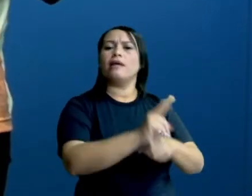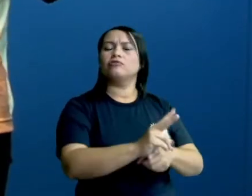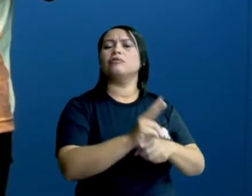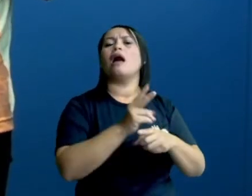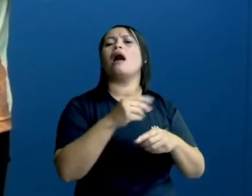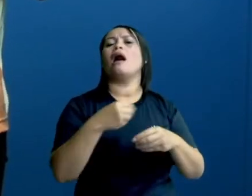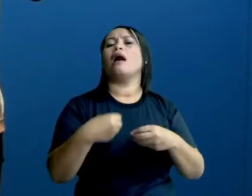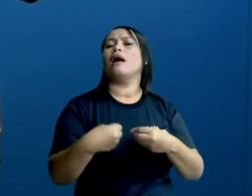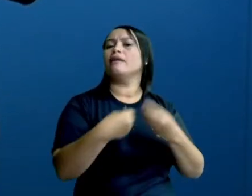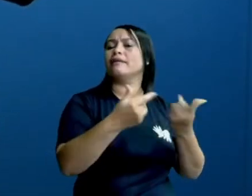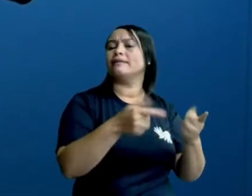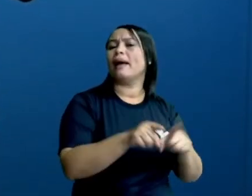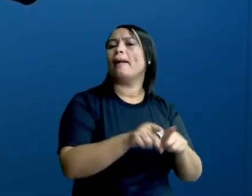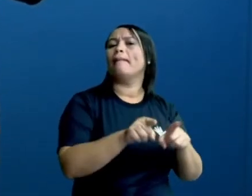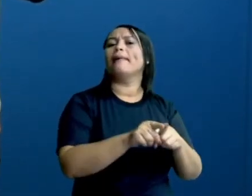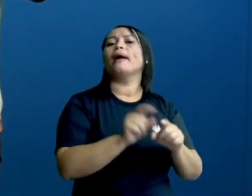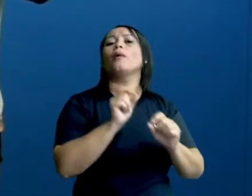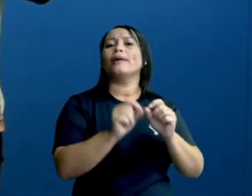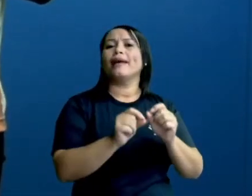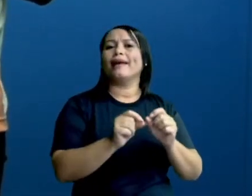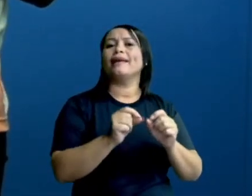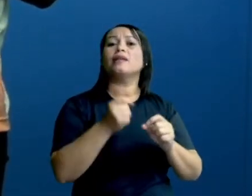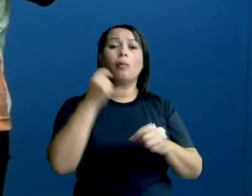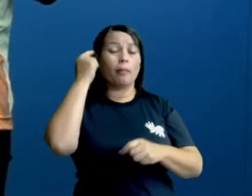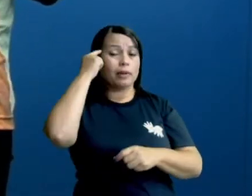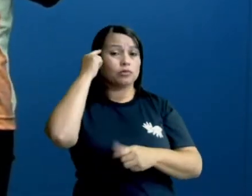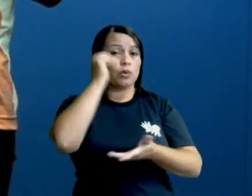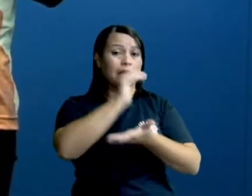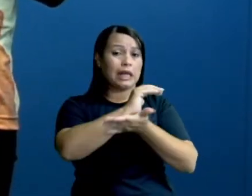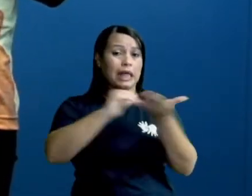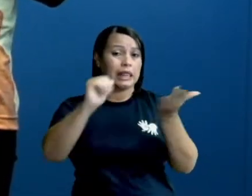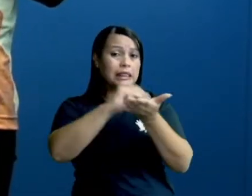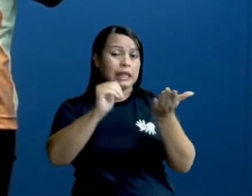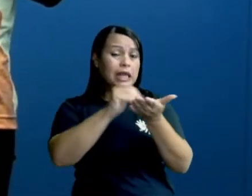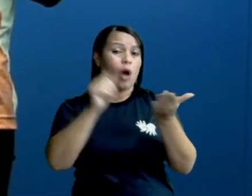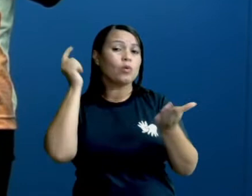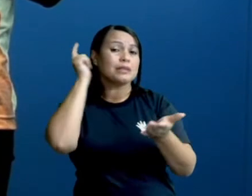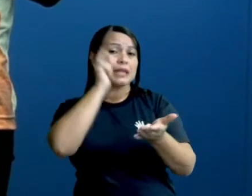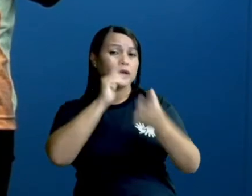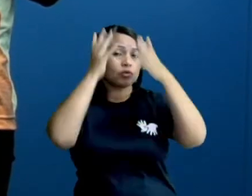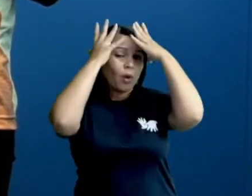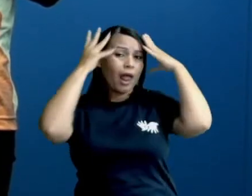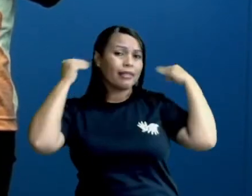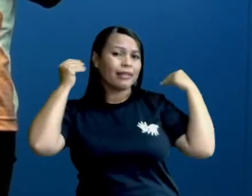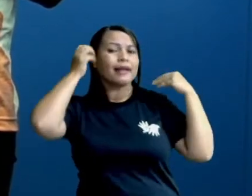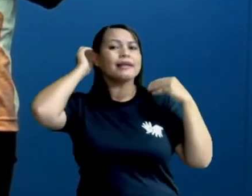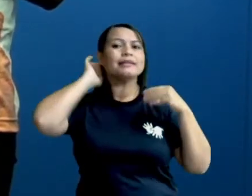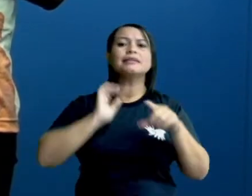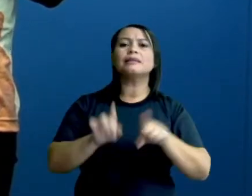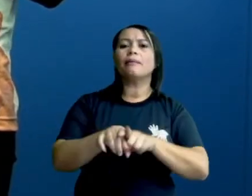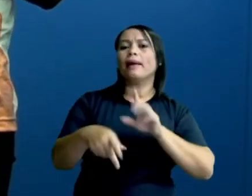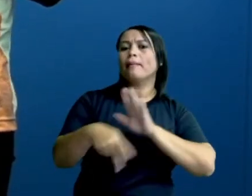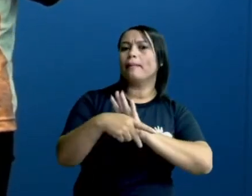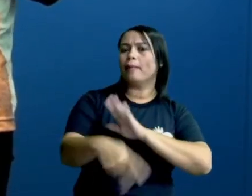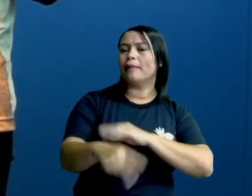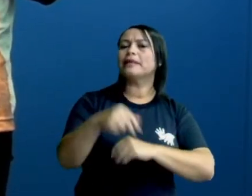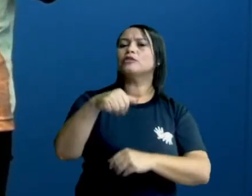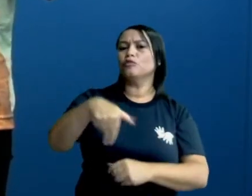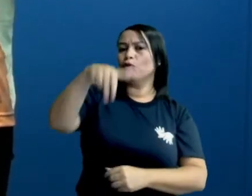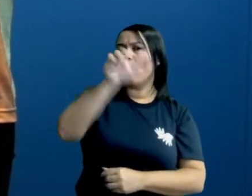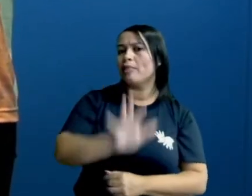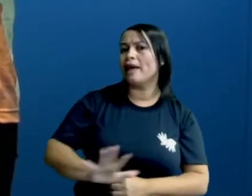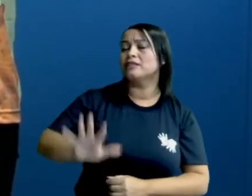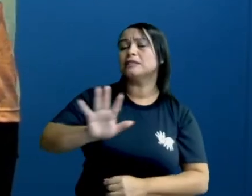né? Tirar os ganhos dos holandeses acerca do açúcar que era desenvolvido, os engenhos de açúcar daqui do